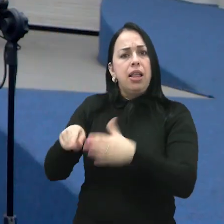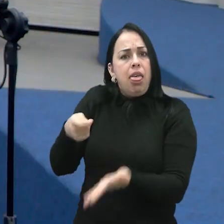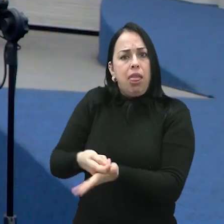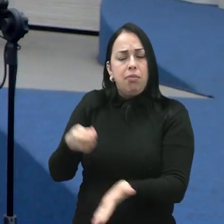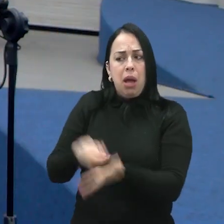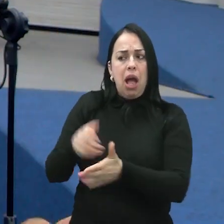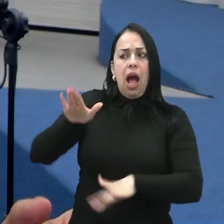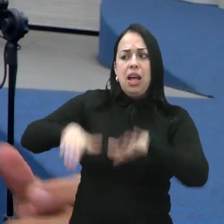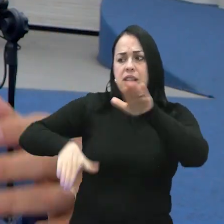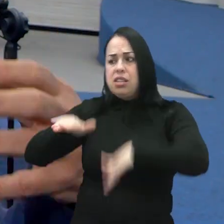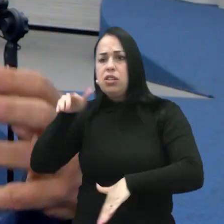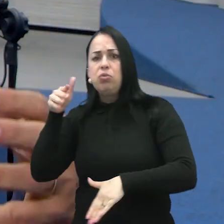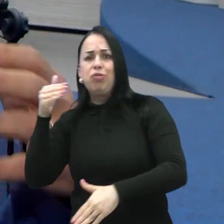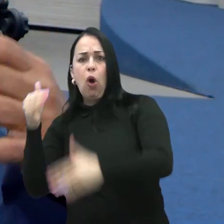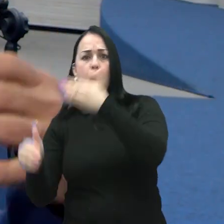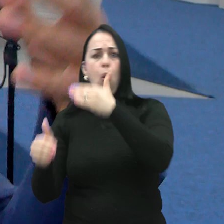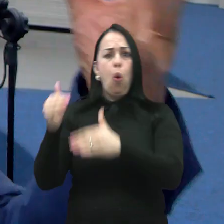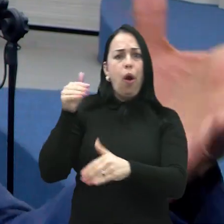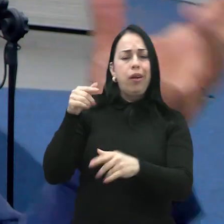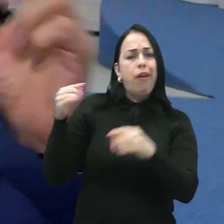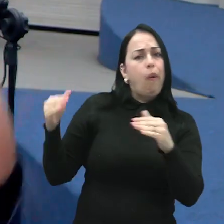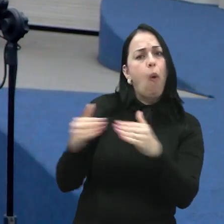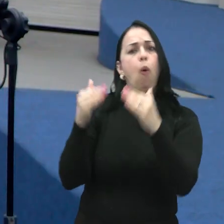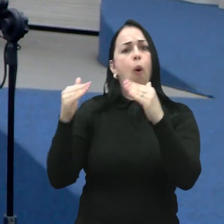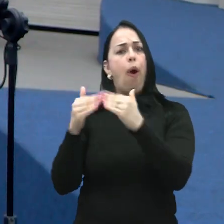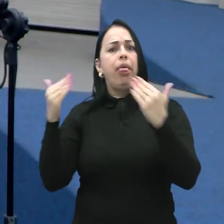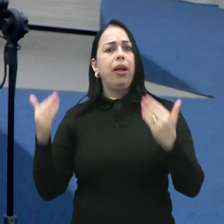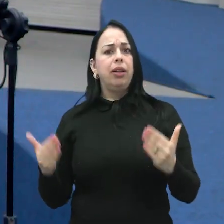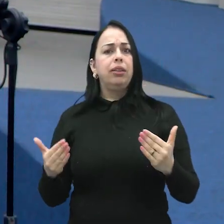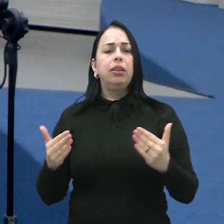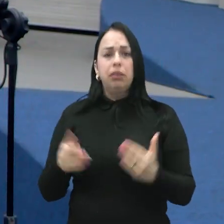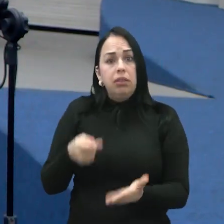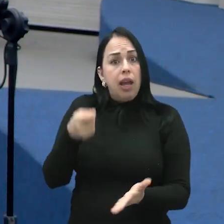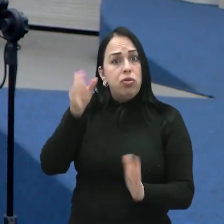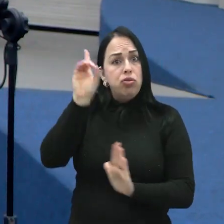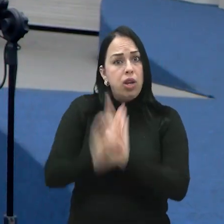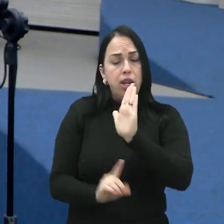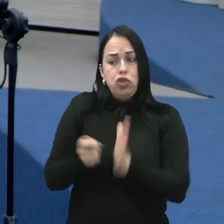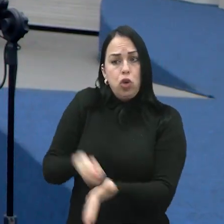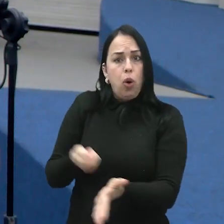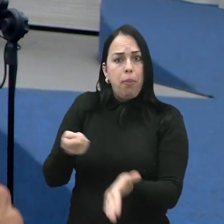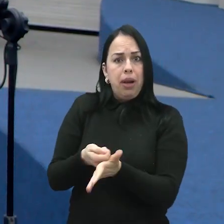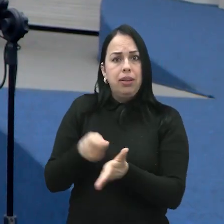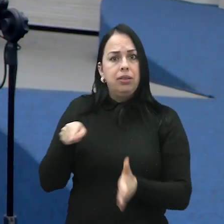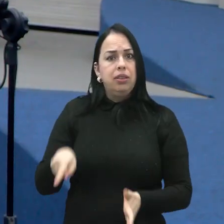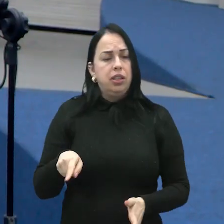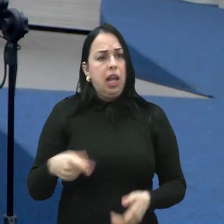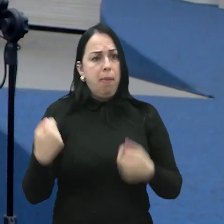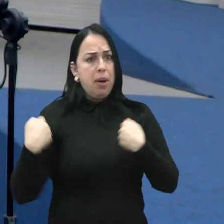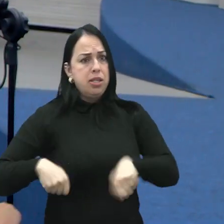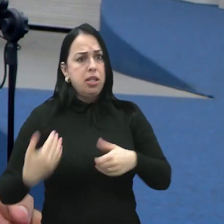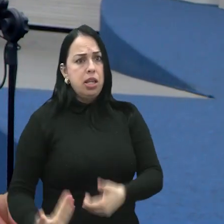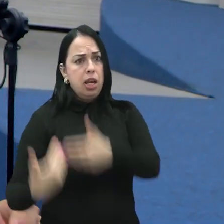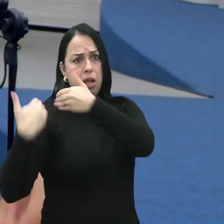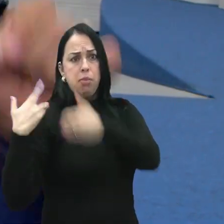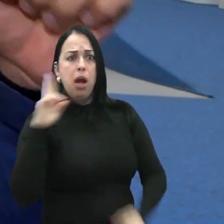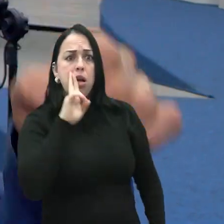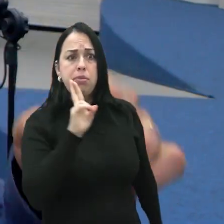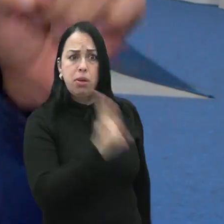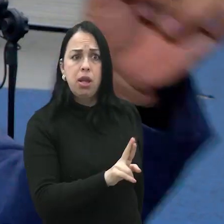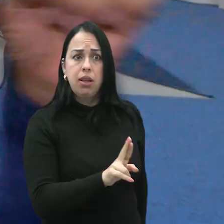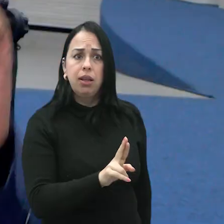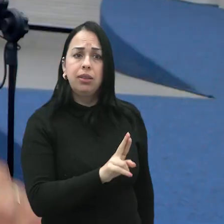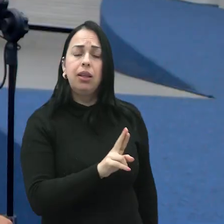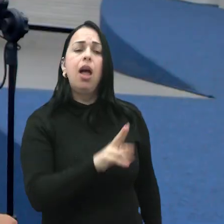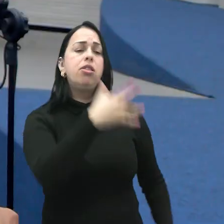pela rede social a incoerência deste ou daquele vereador. Tem o direito de cobrar e o vereador tem o